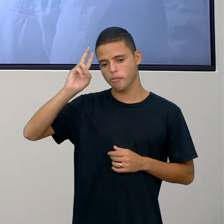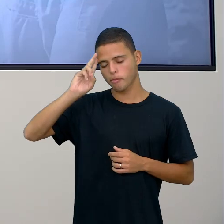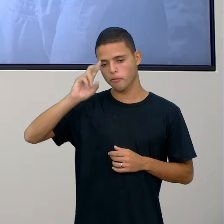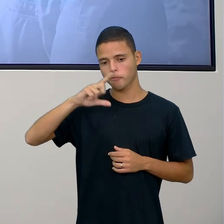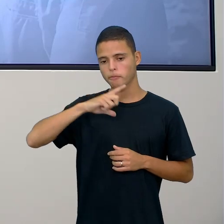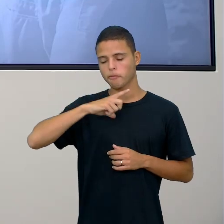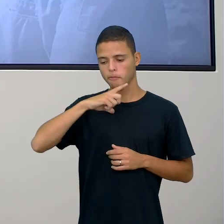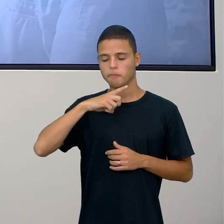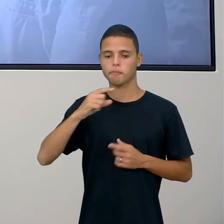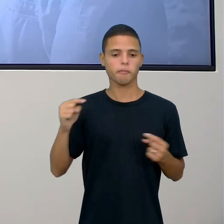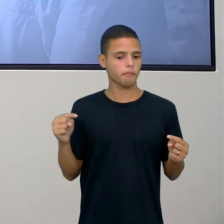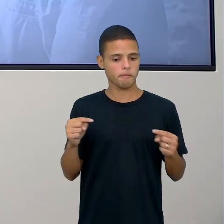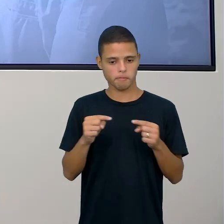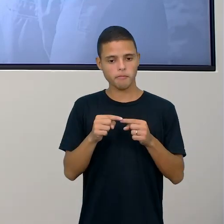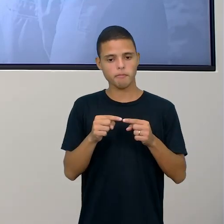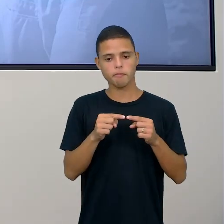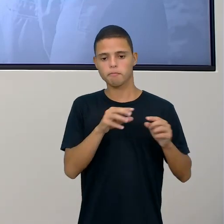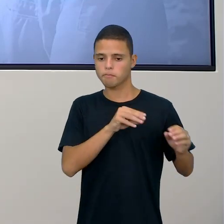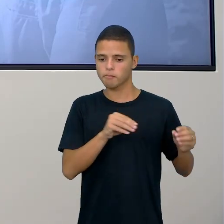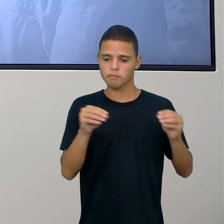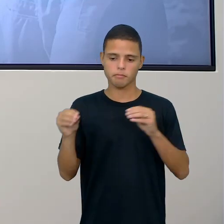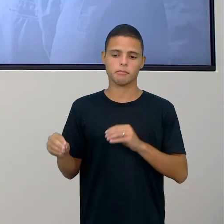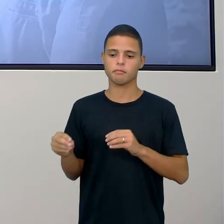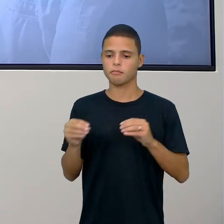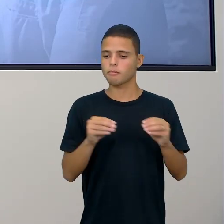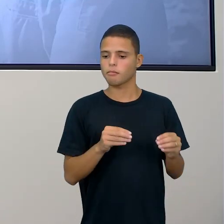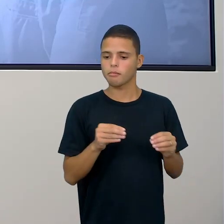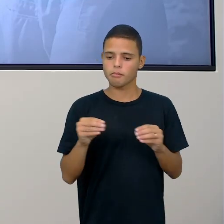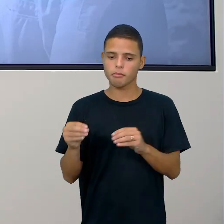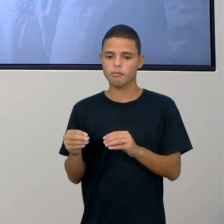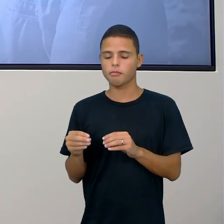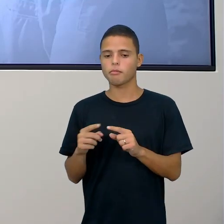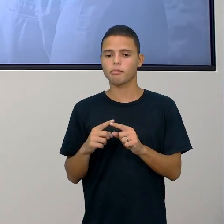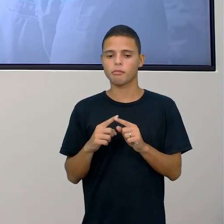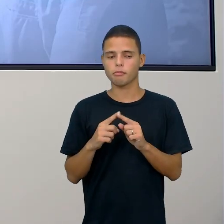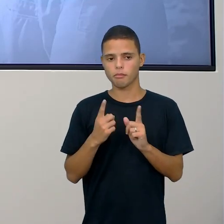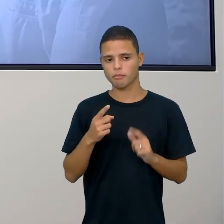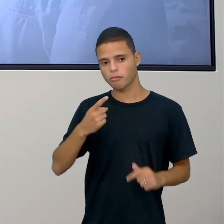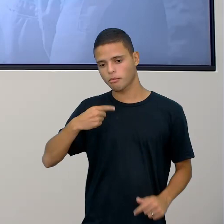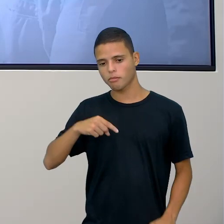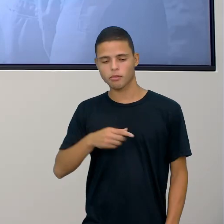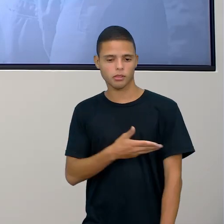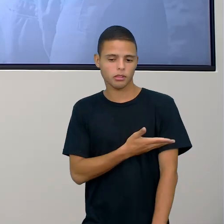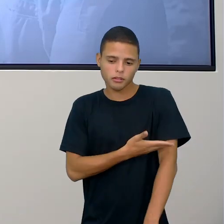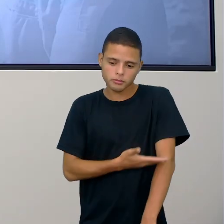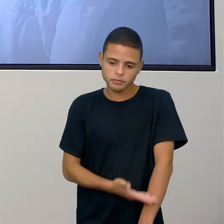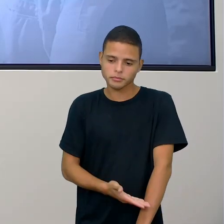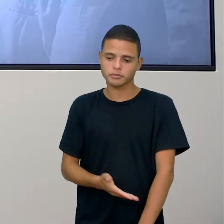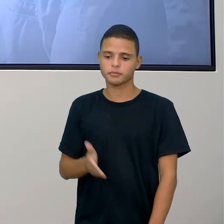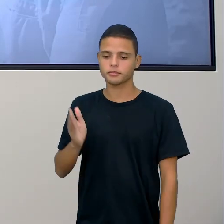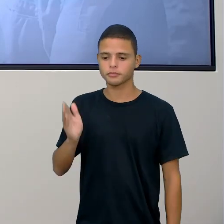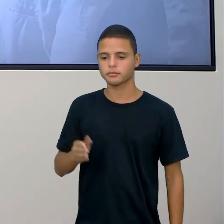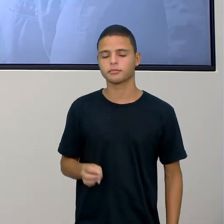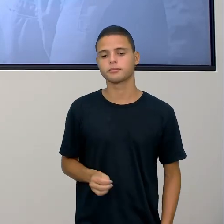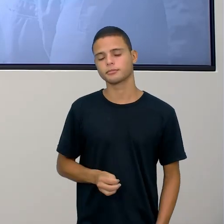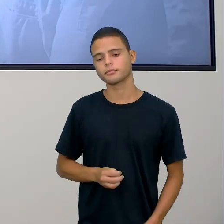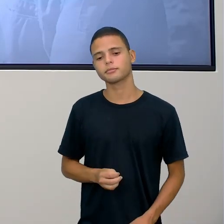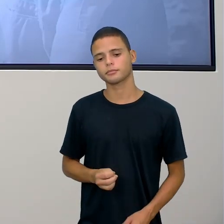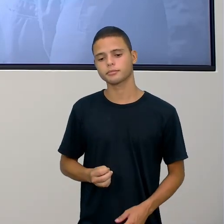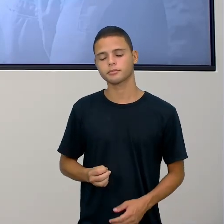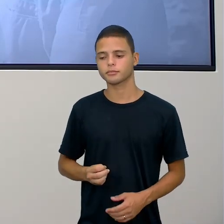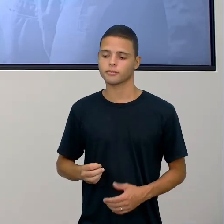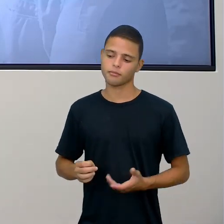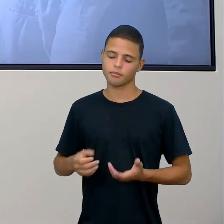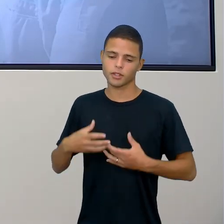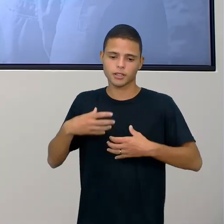ver com a migração, mas uma vez que nós nos acostumamos com essa nacionalidade,